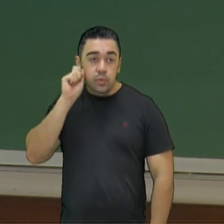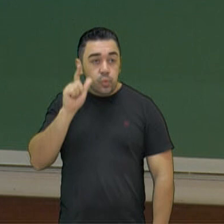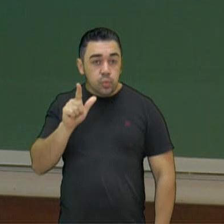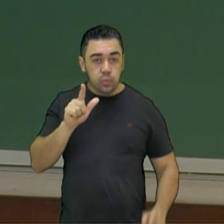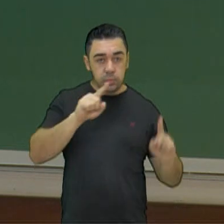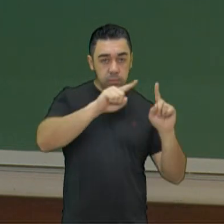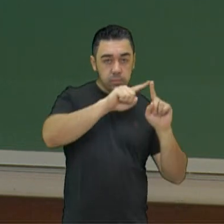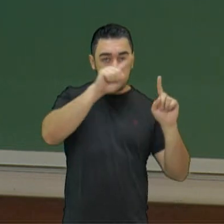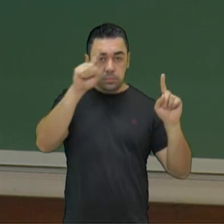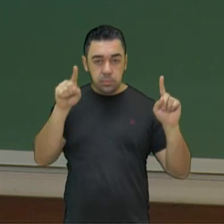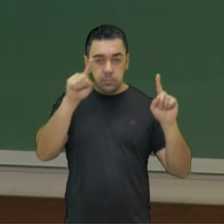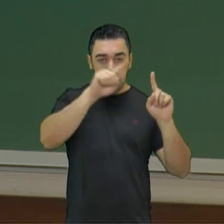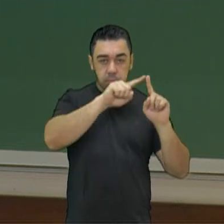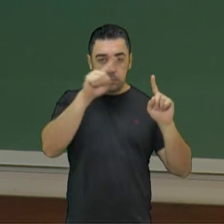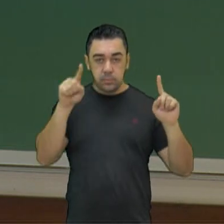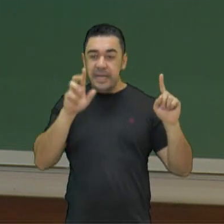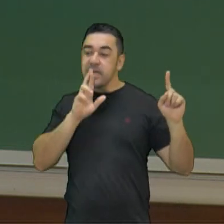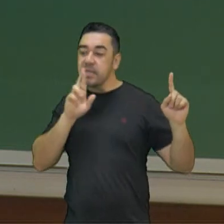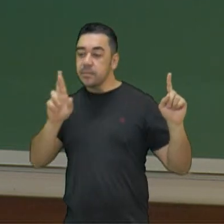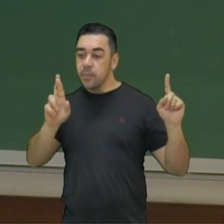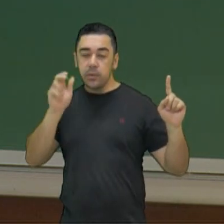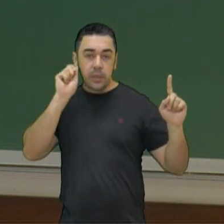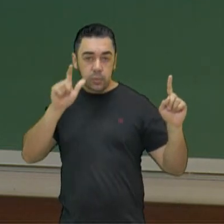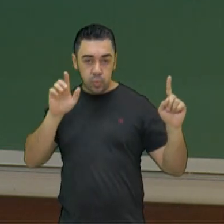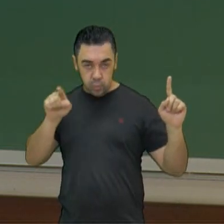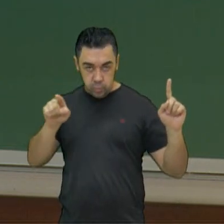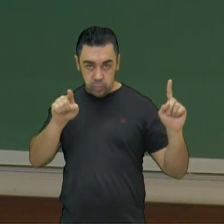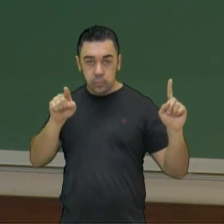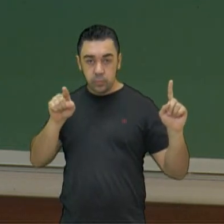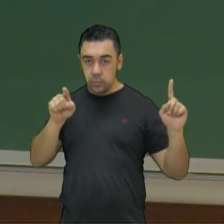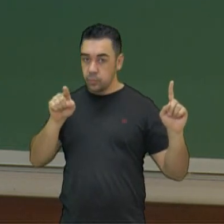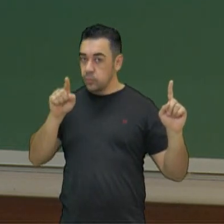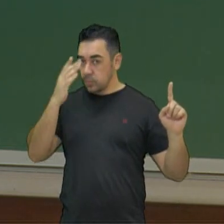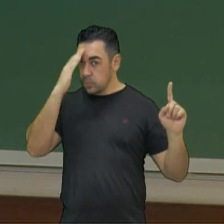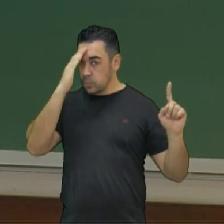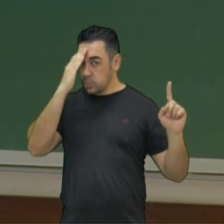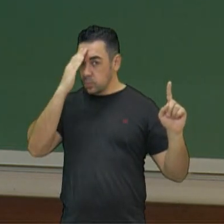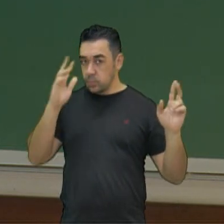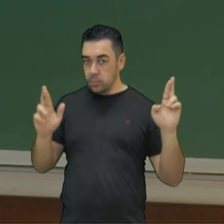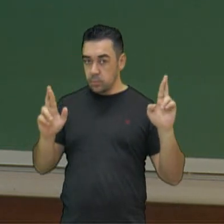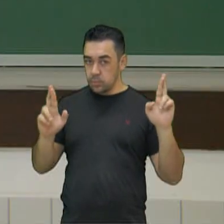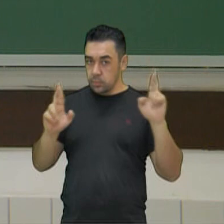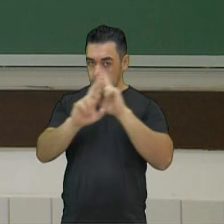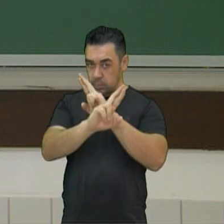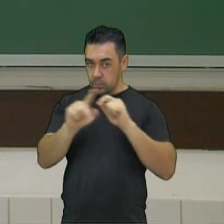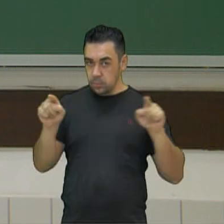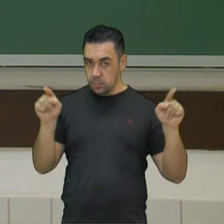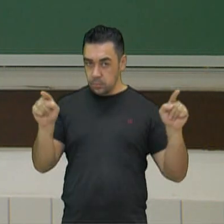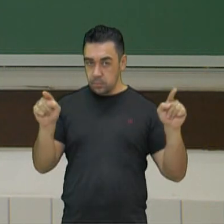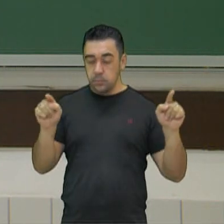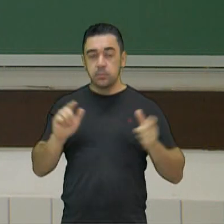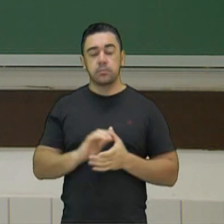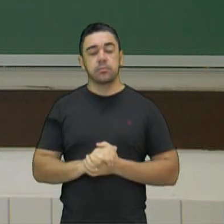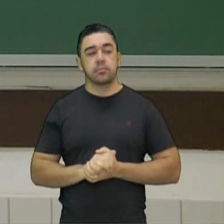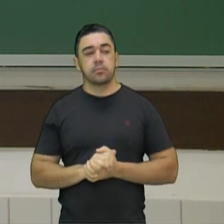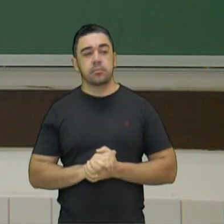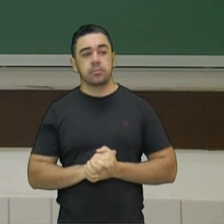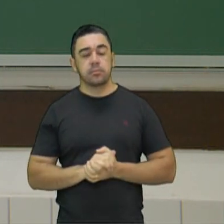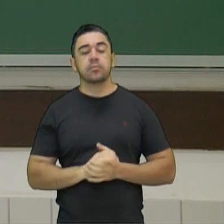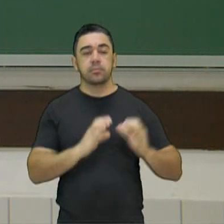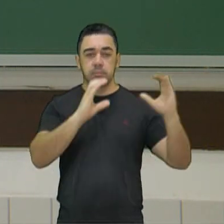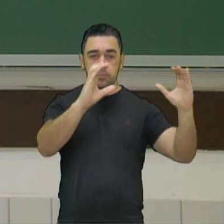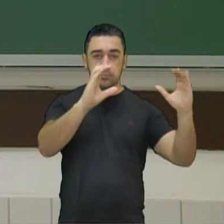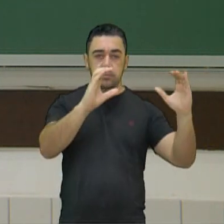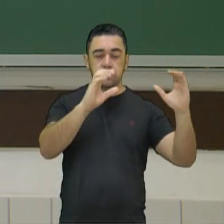e o resultado também em azul para que vocês possam ver o que se refere àquele resultado, àquela multiplicação. O segundo